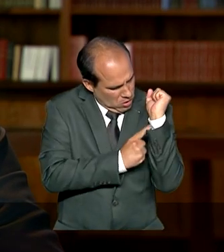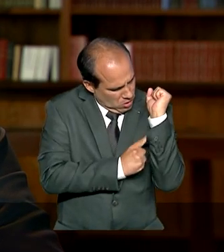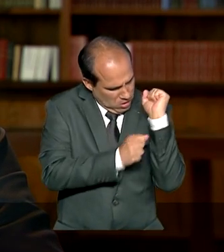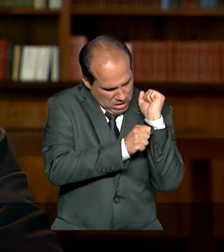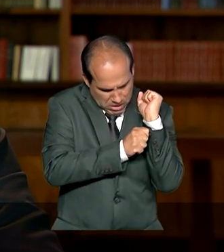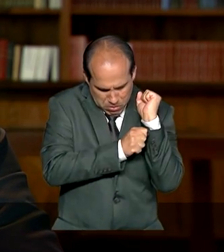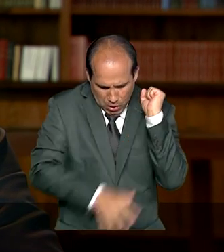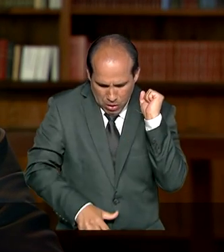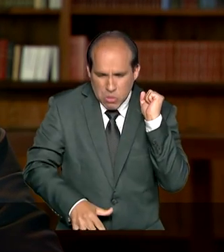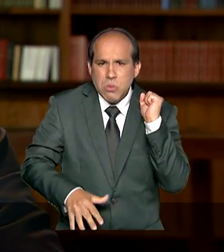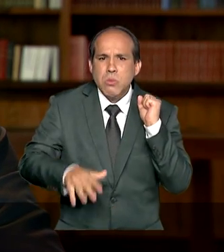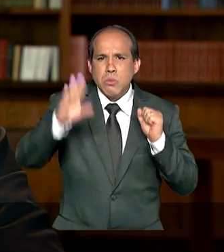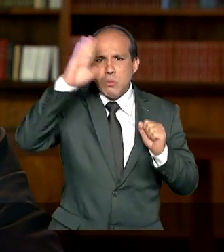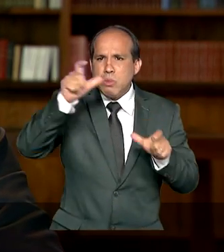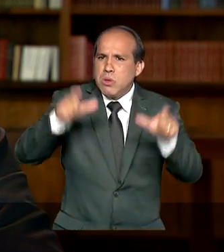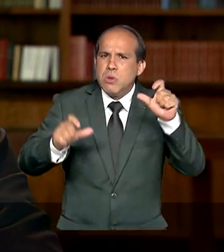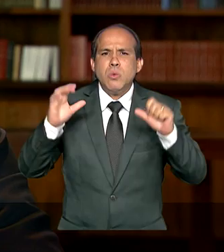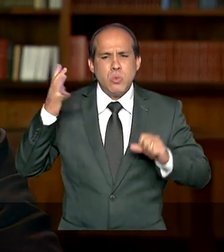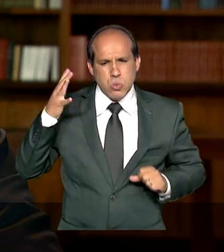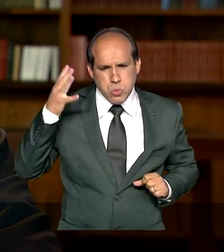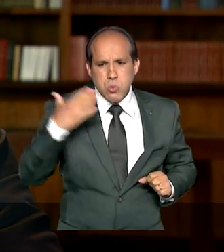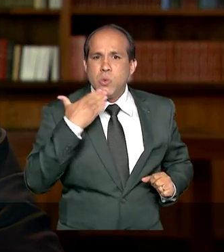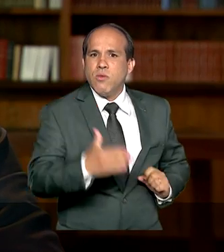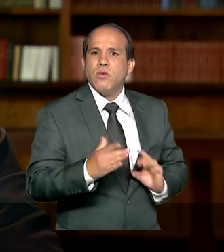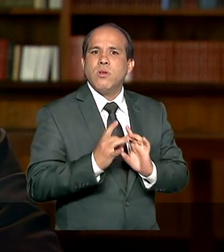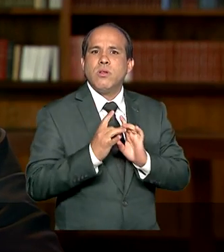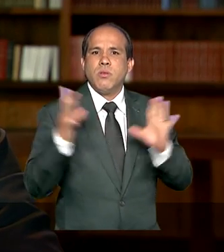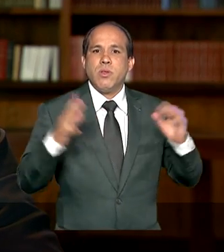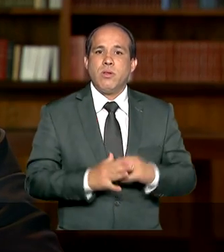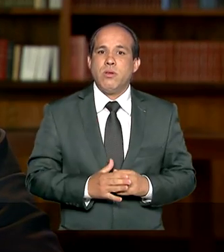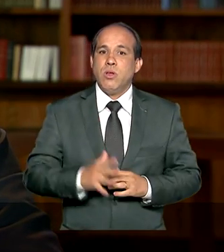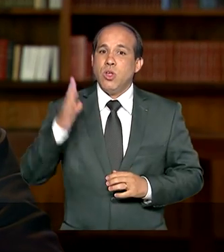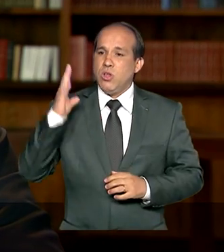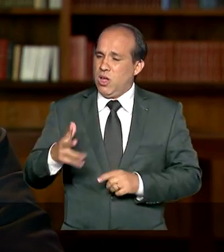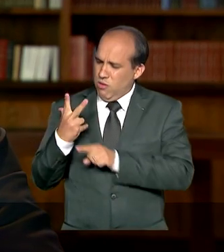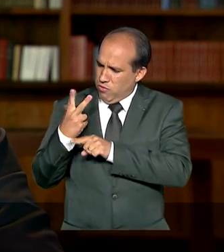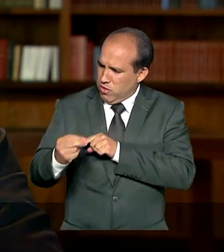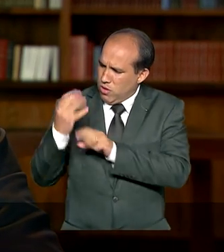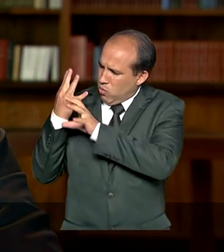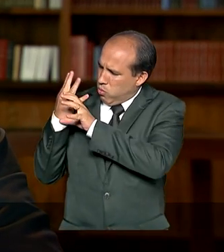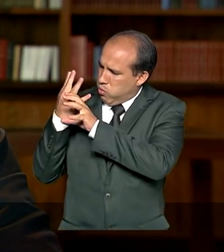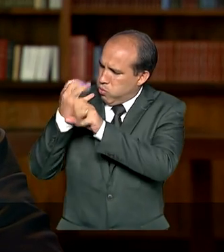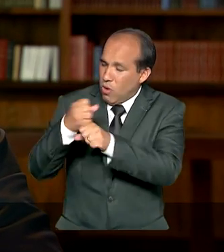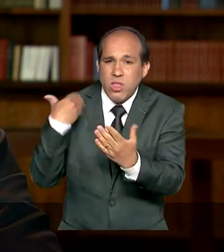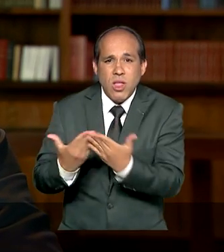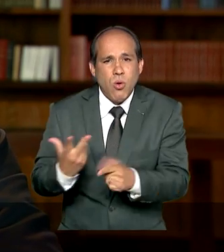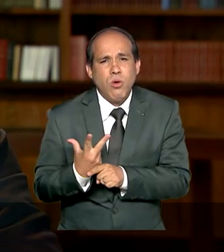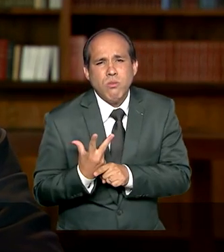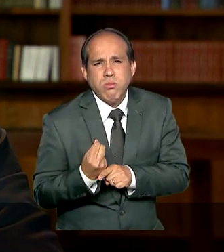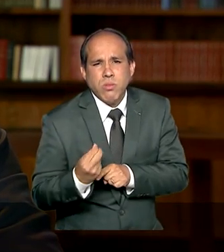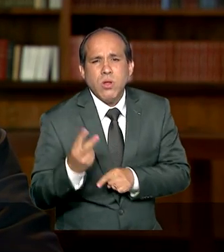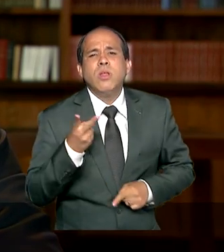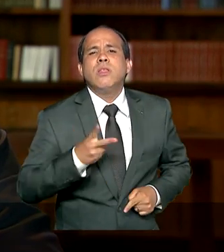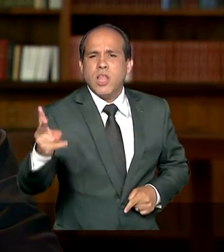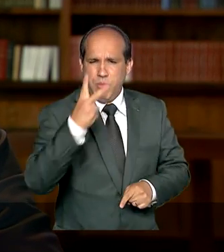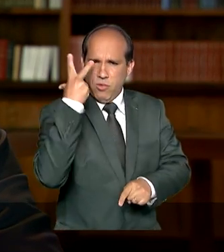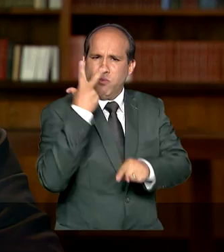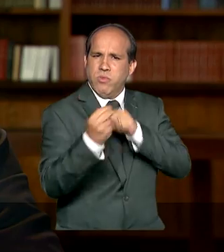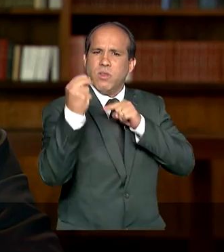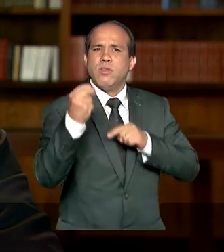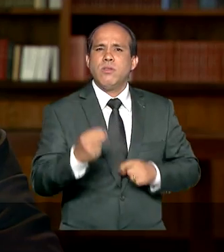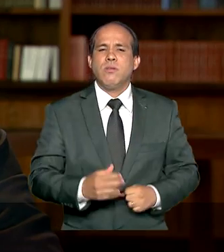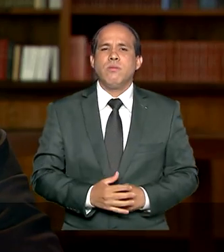brasileiros sempre foi derramado por liberdade vencemos ontem estamos vencendo hoje e